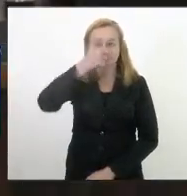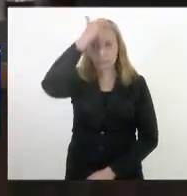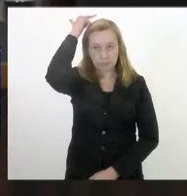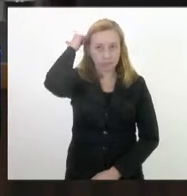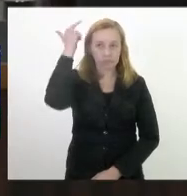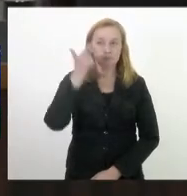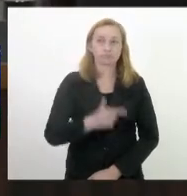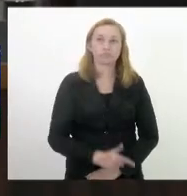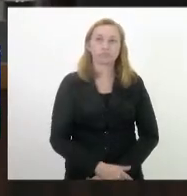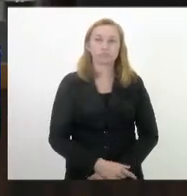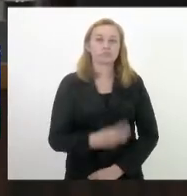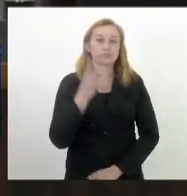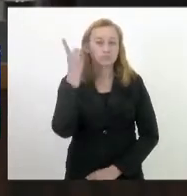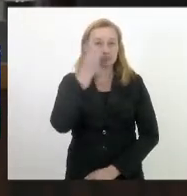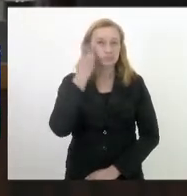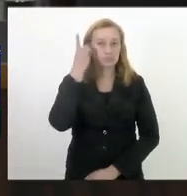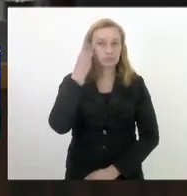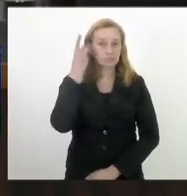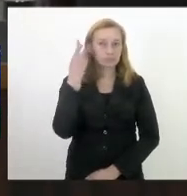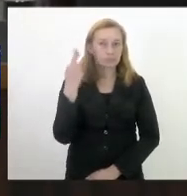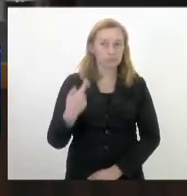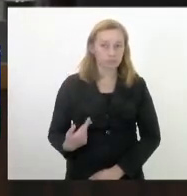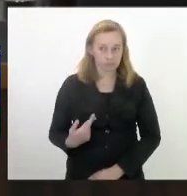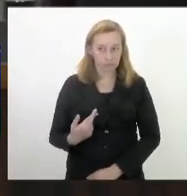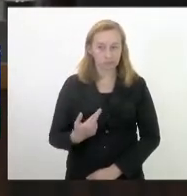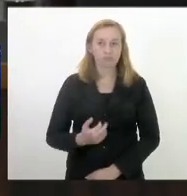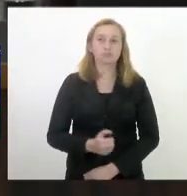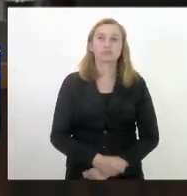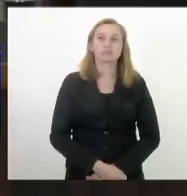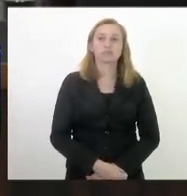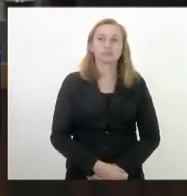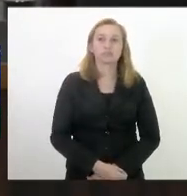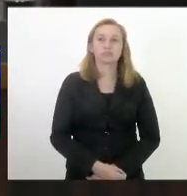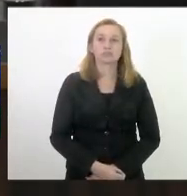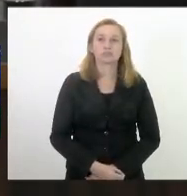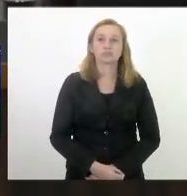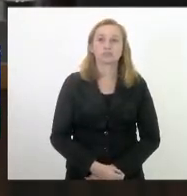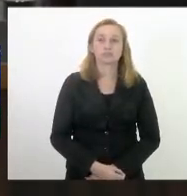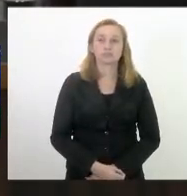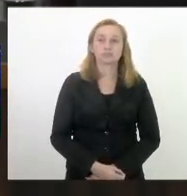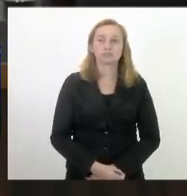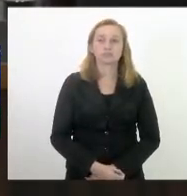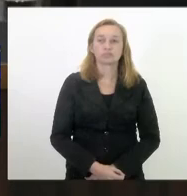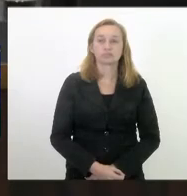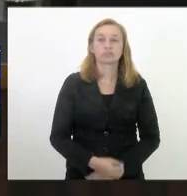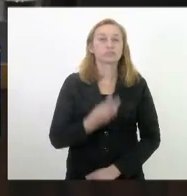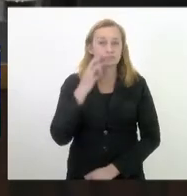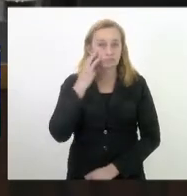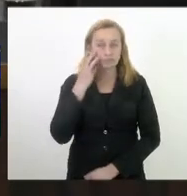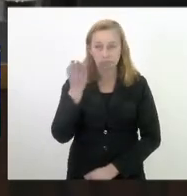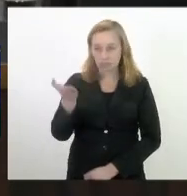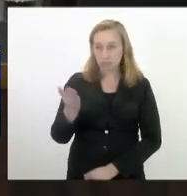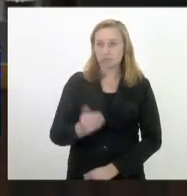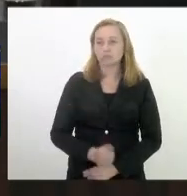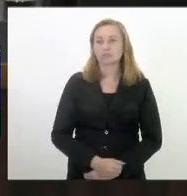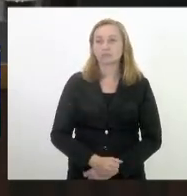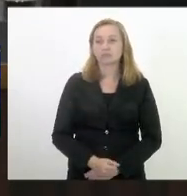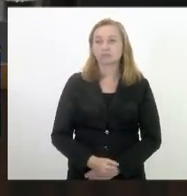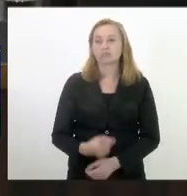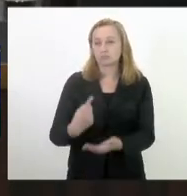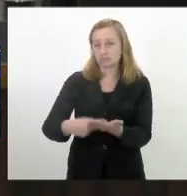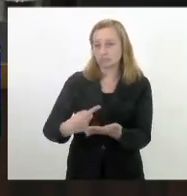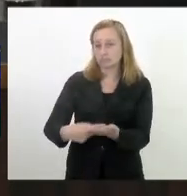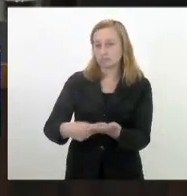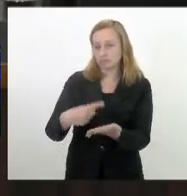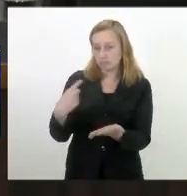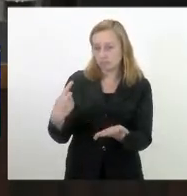Luiz e a deputada Renata, Márcio, são os autores, justamente com o Valdec. Por favor, Valdec, vamos construir o acordo agora ali